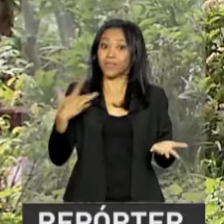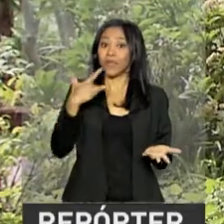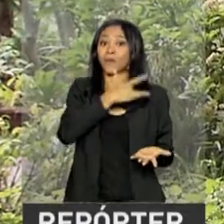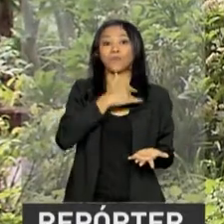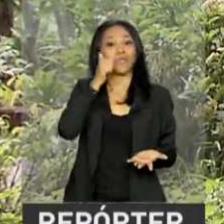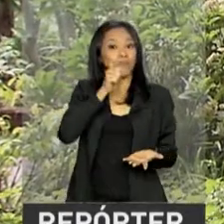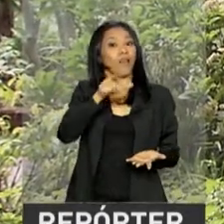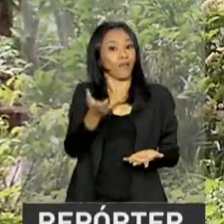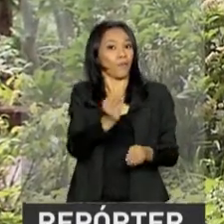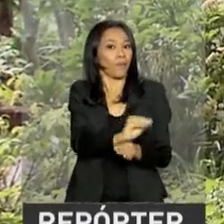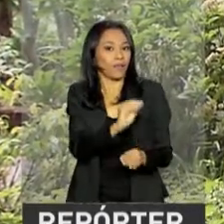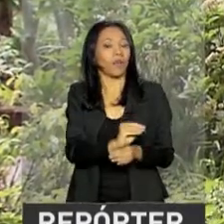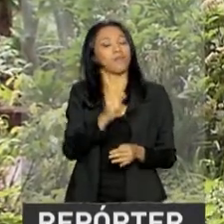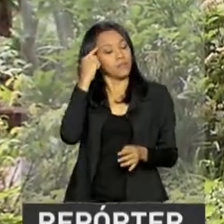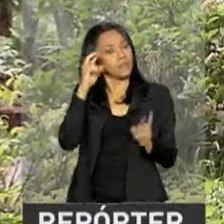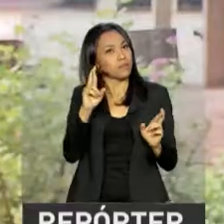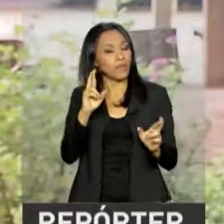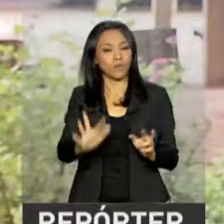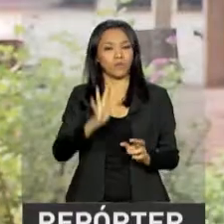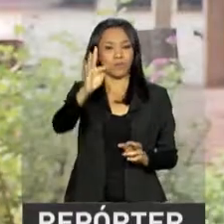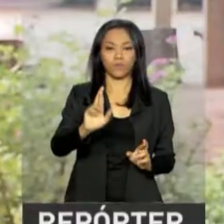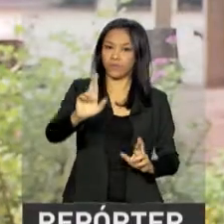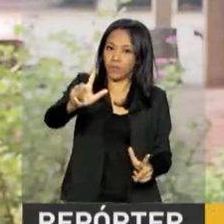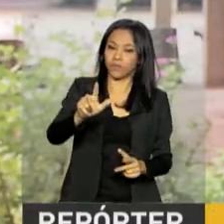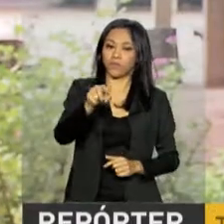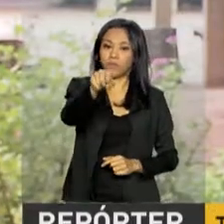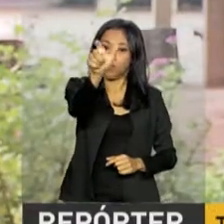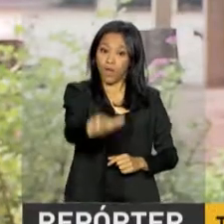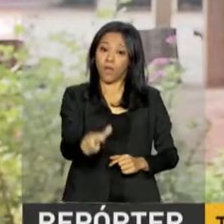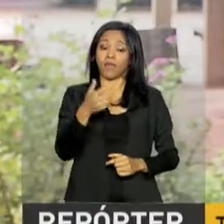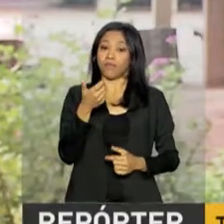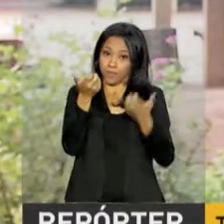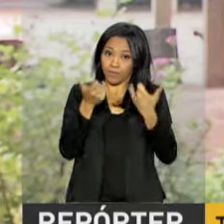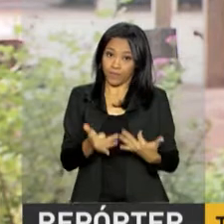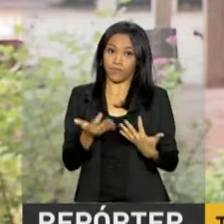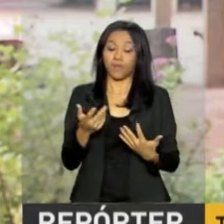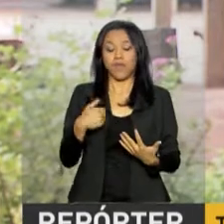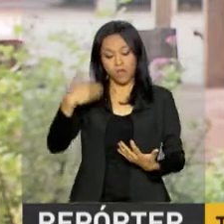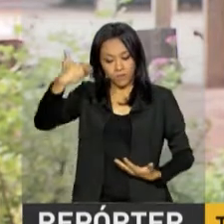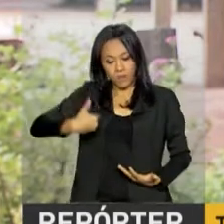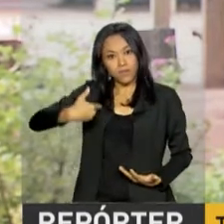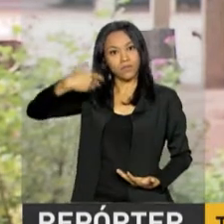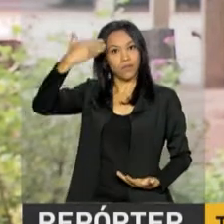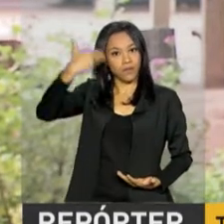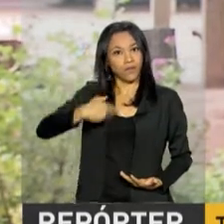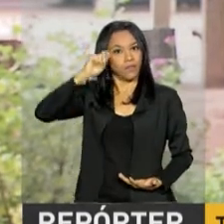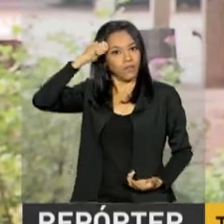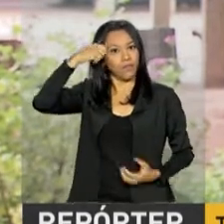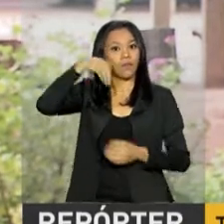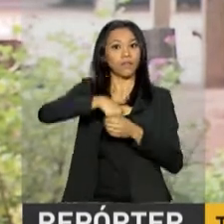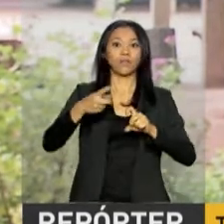e espera um futuro diferente é a forma que eu mais possa desconstruir sendo uma mulher negra dentro da medicina